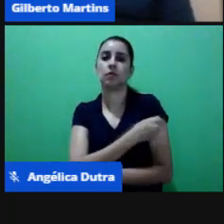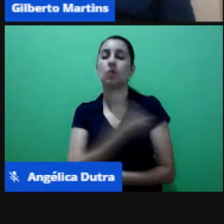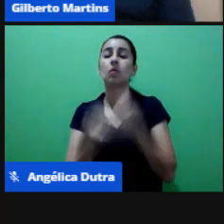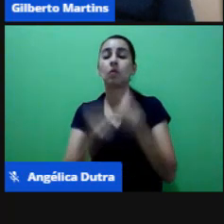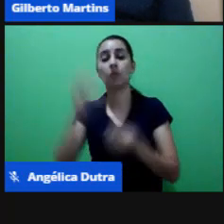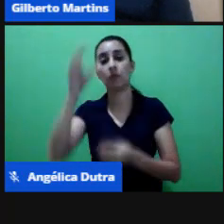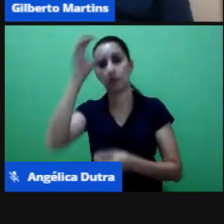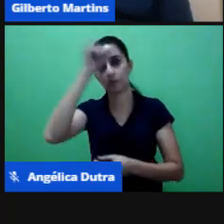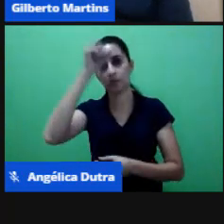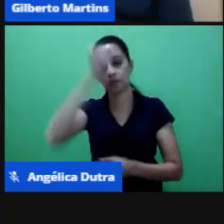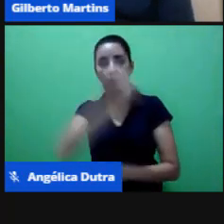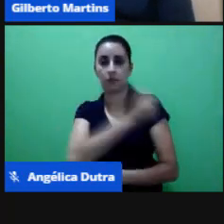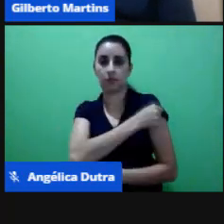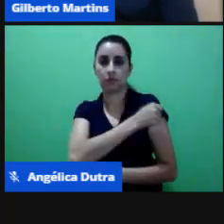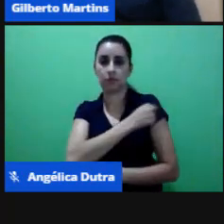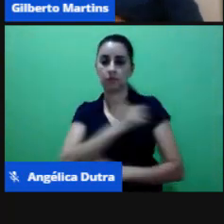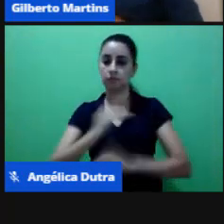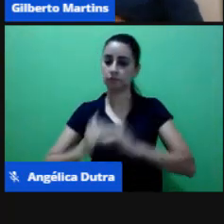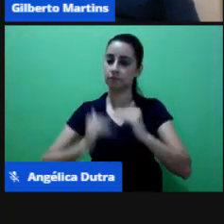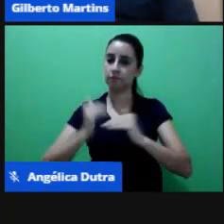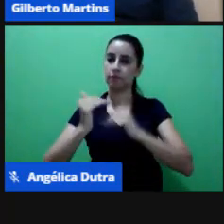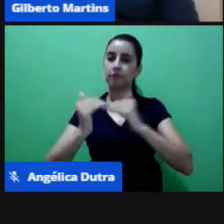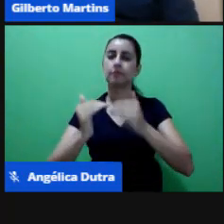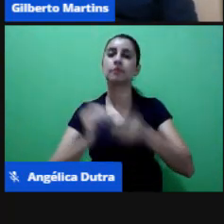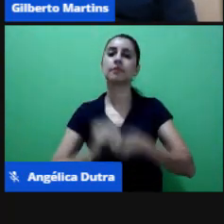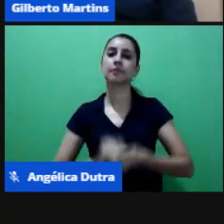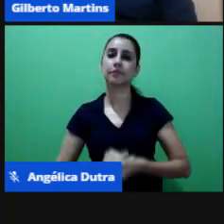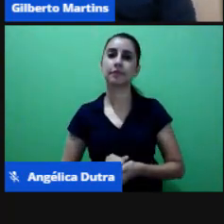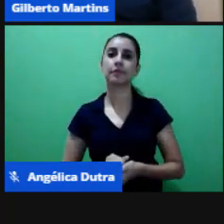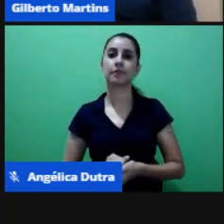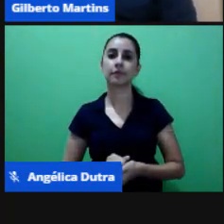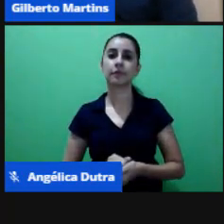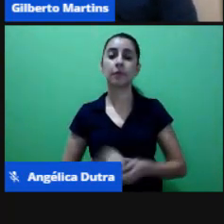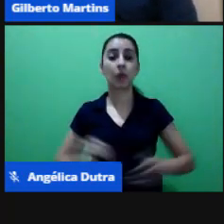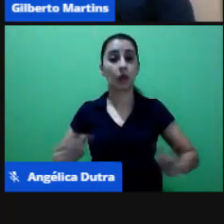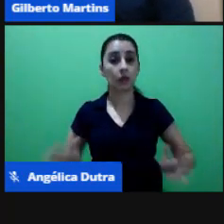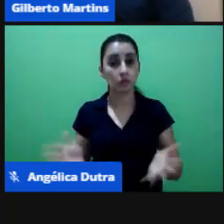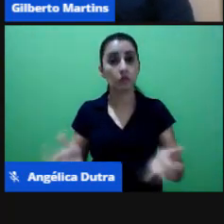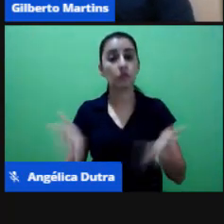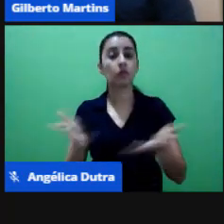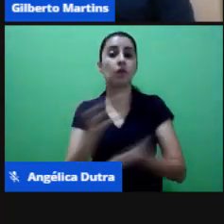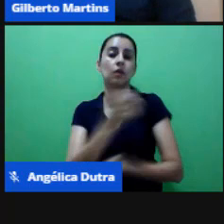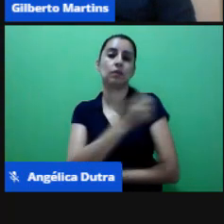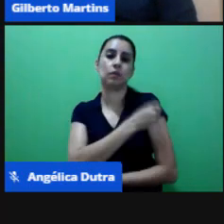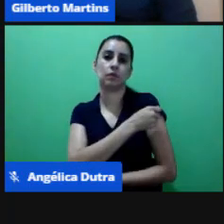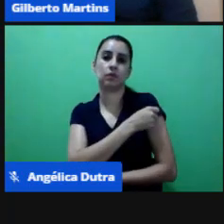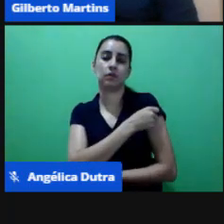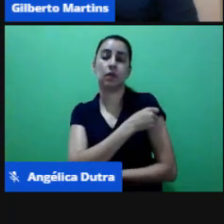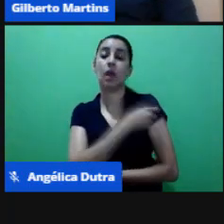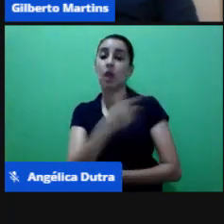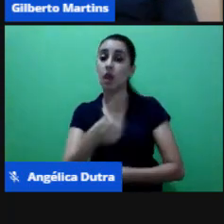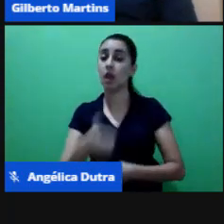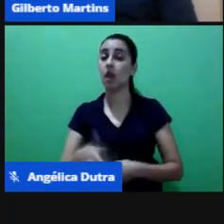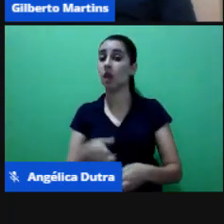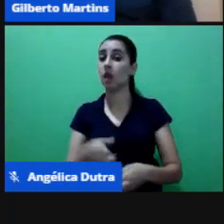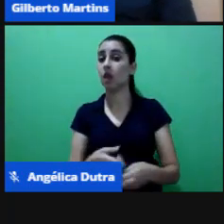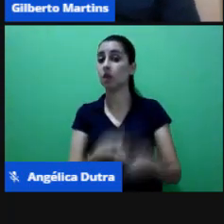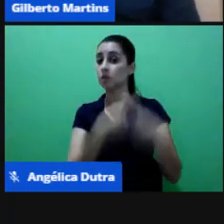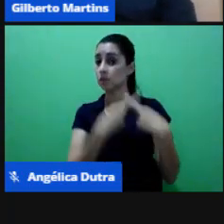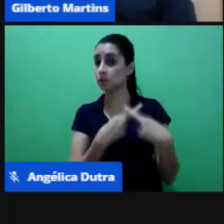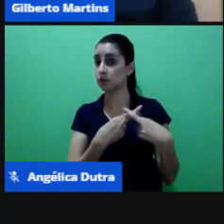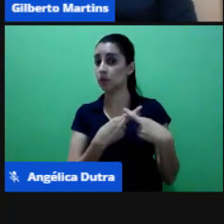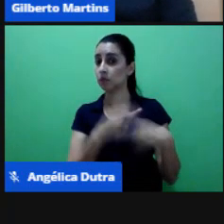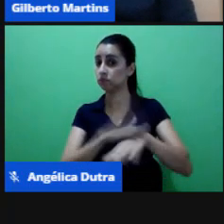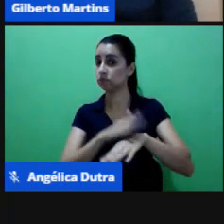desse aluno, ok? Isso foi aí elencado como atribuições do professor, ok? No próximo